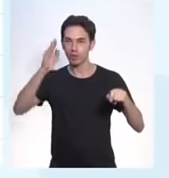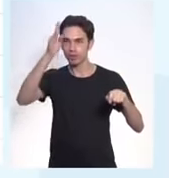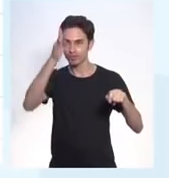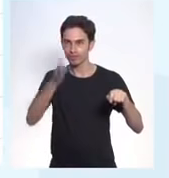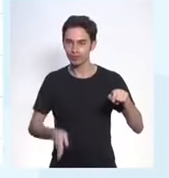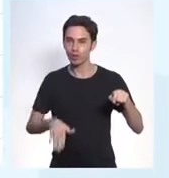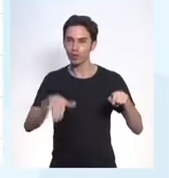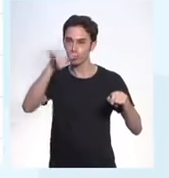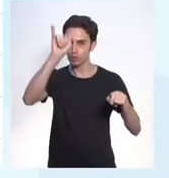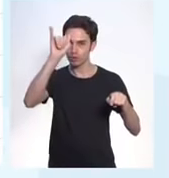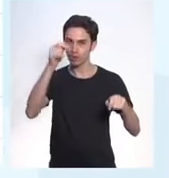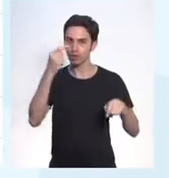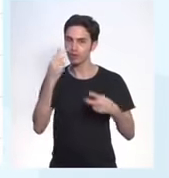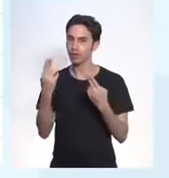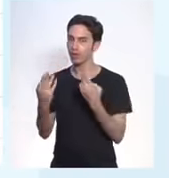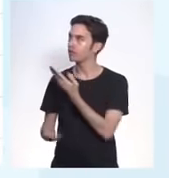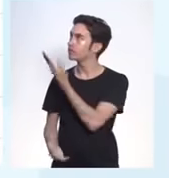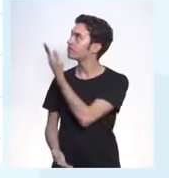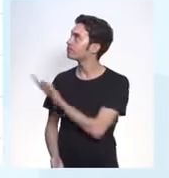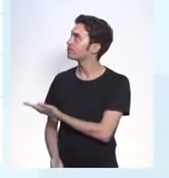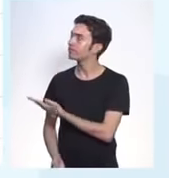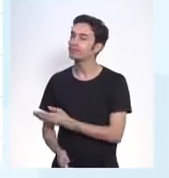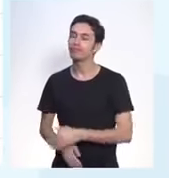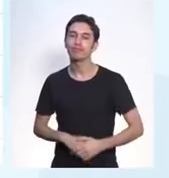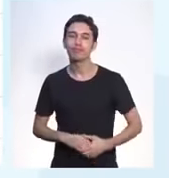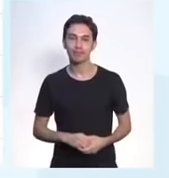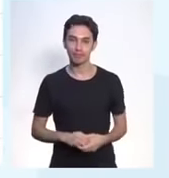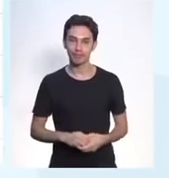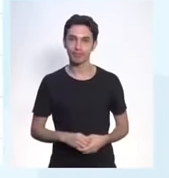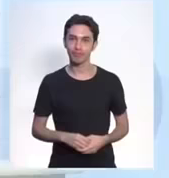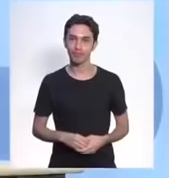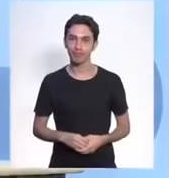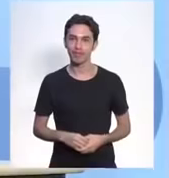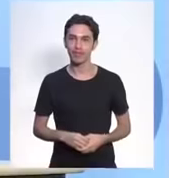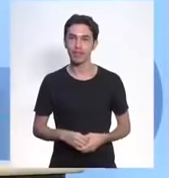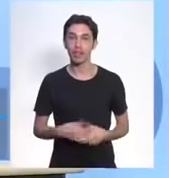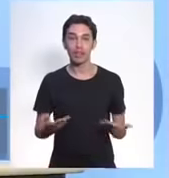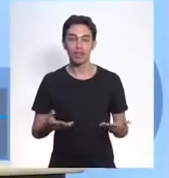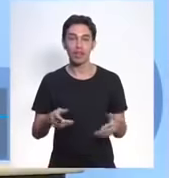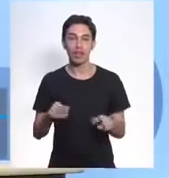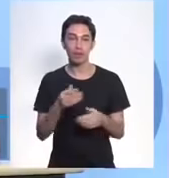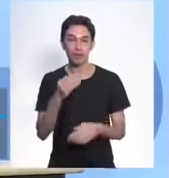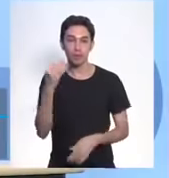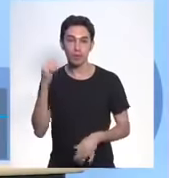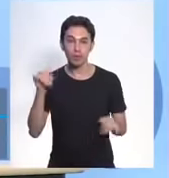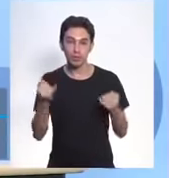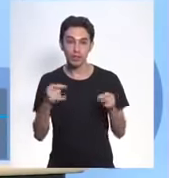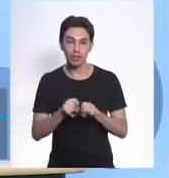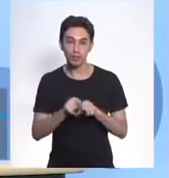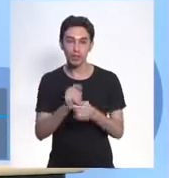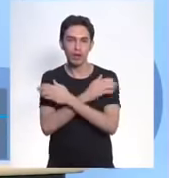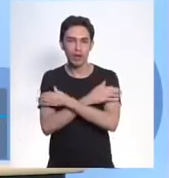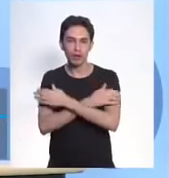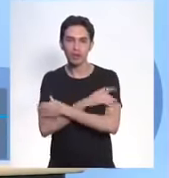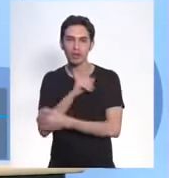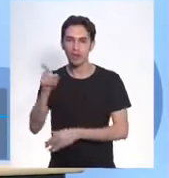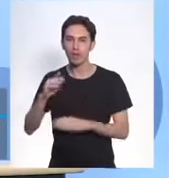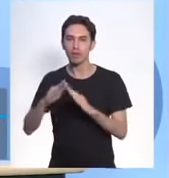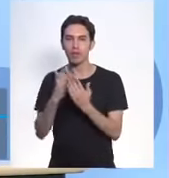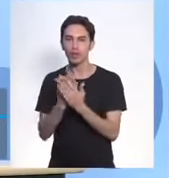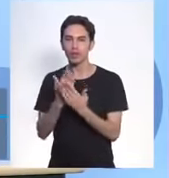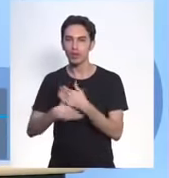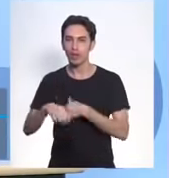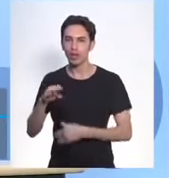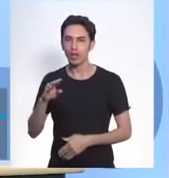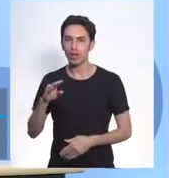vocês estão vendo na representação é feito perfeito aí E aproveitando aí para mandar um abraço para peridot zambello Calil